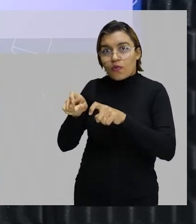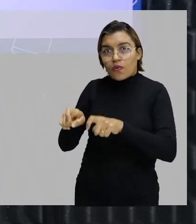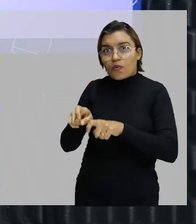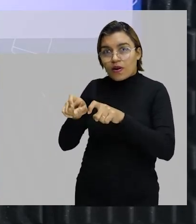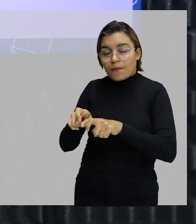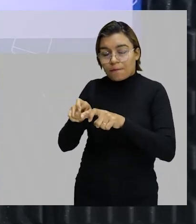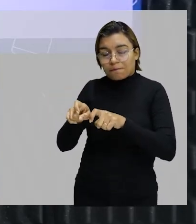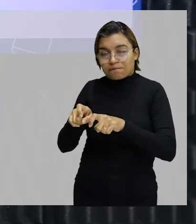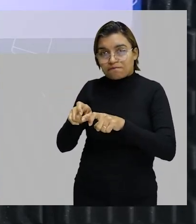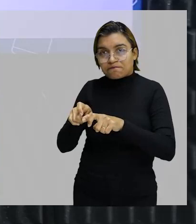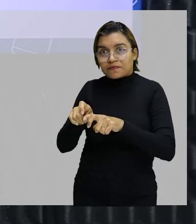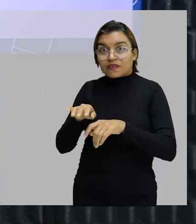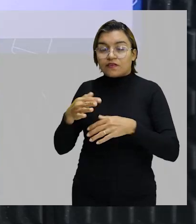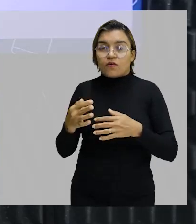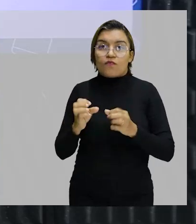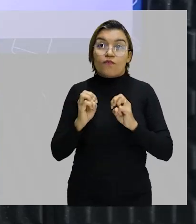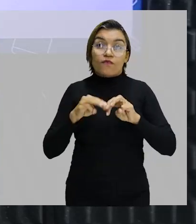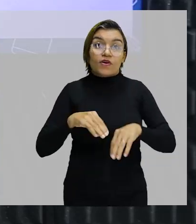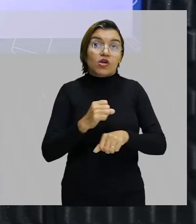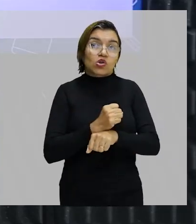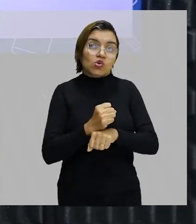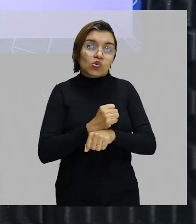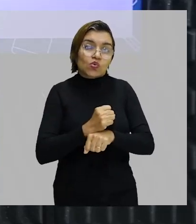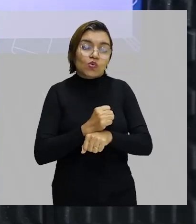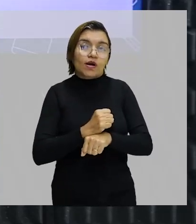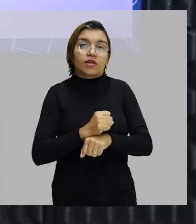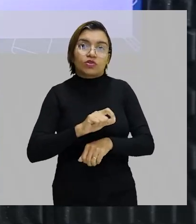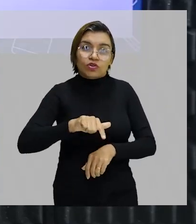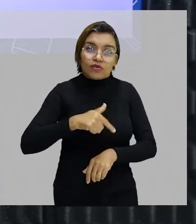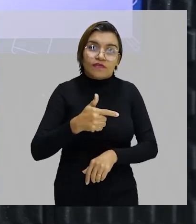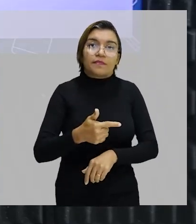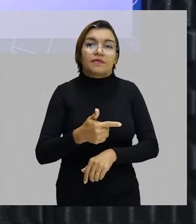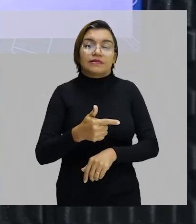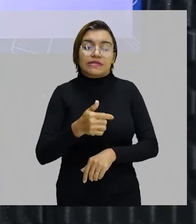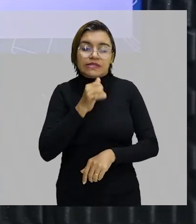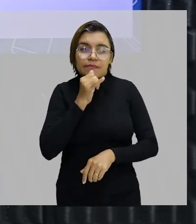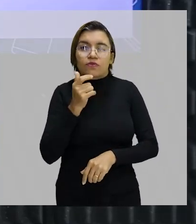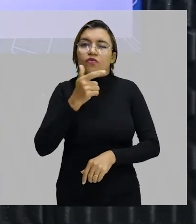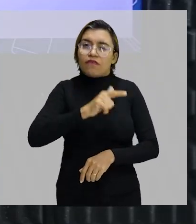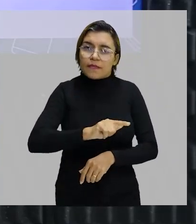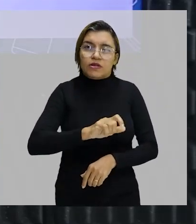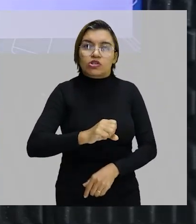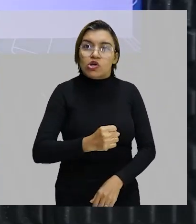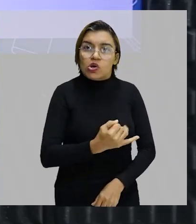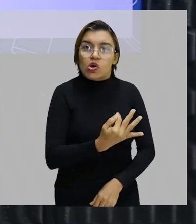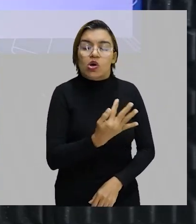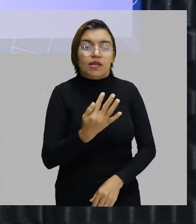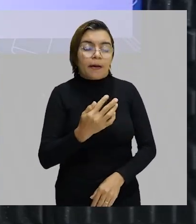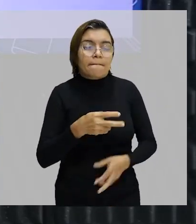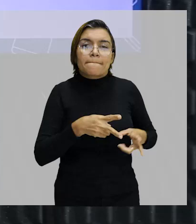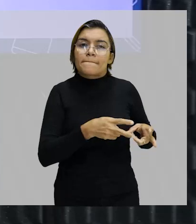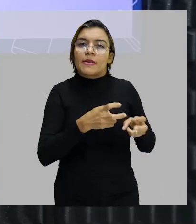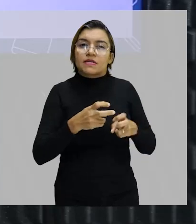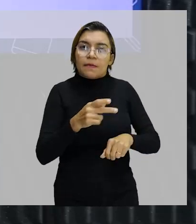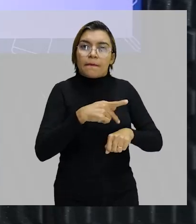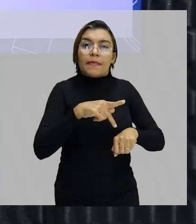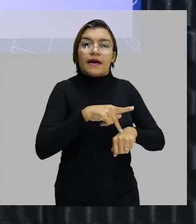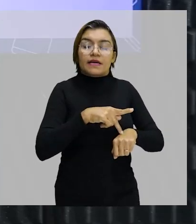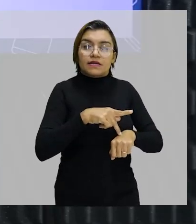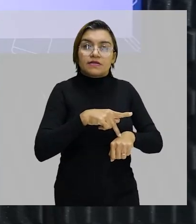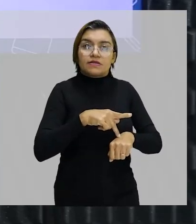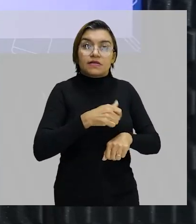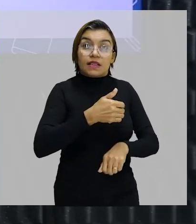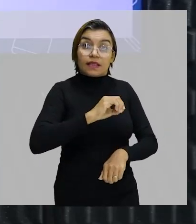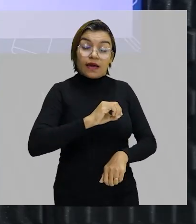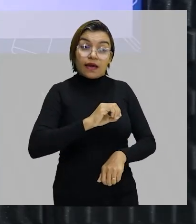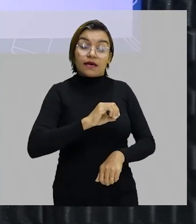agropastoriz. No final do ano eu faço novamente a contagem dessa população, e eu percebo que esse país continuou com 10 habitantes,